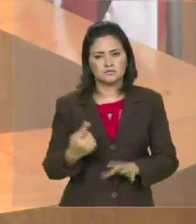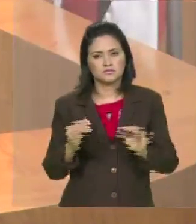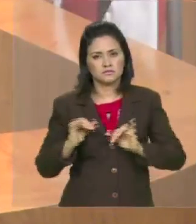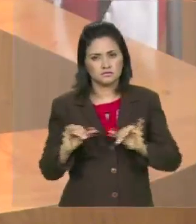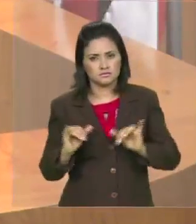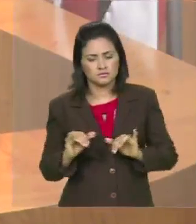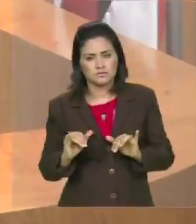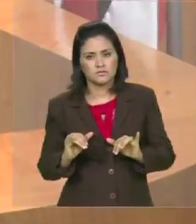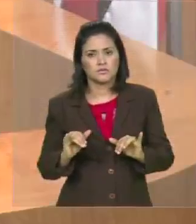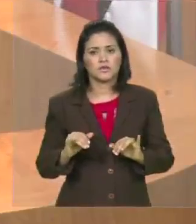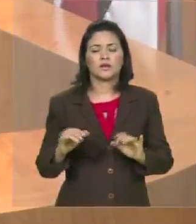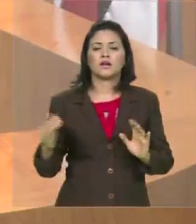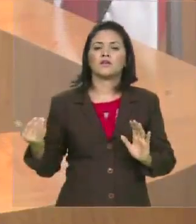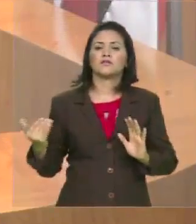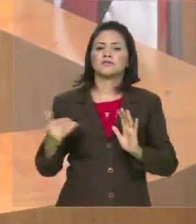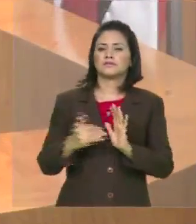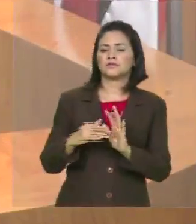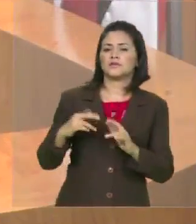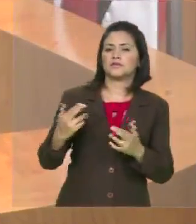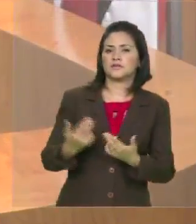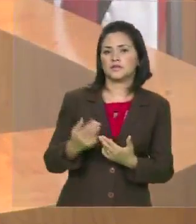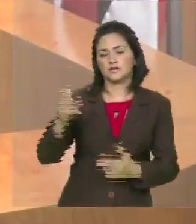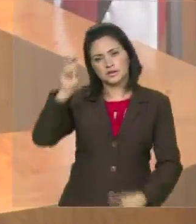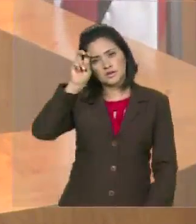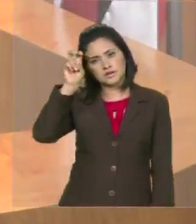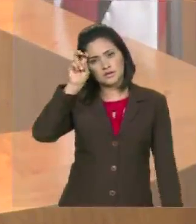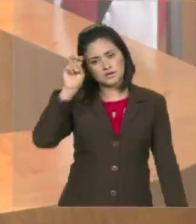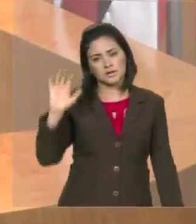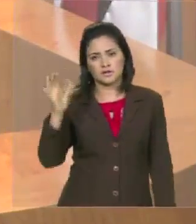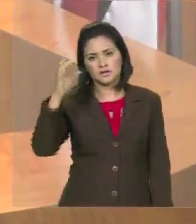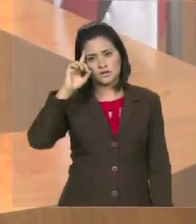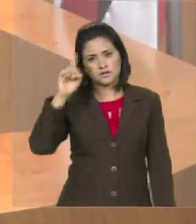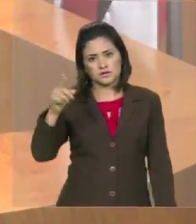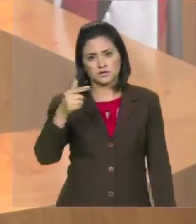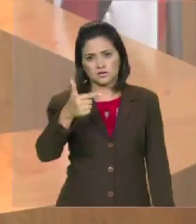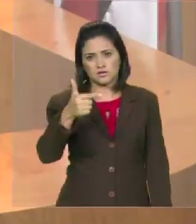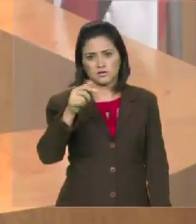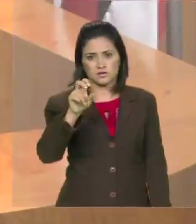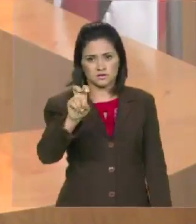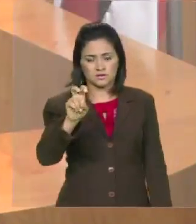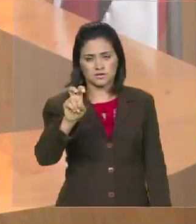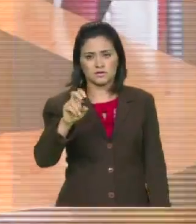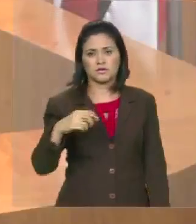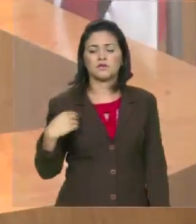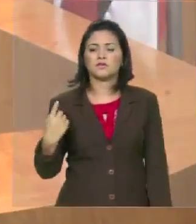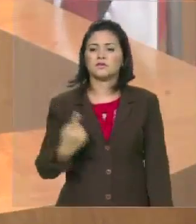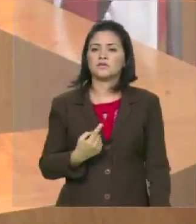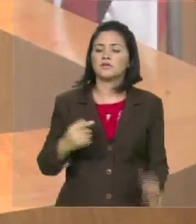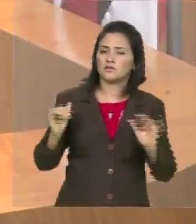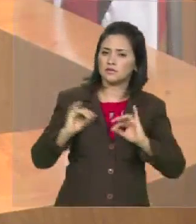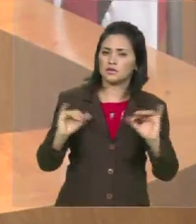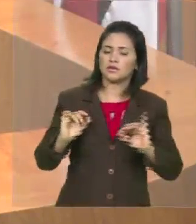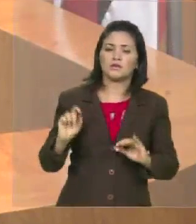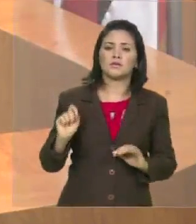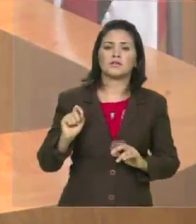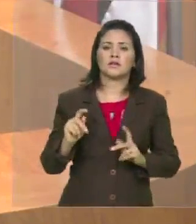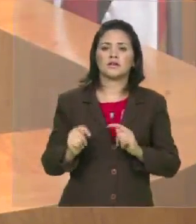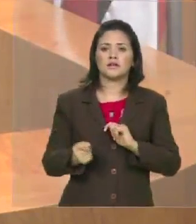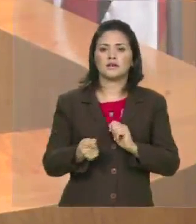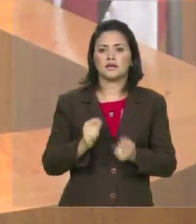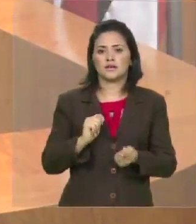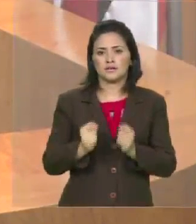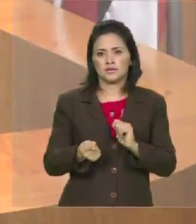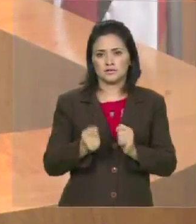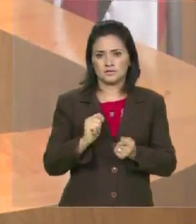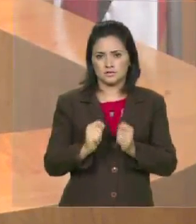última reunião, na quinta-feira, que foi realizada no dia 25, nós focamos nas questões econômicas da